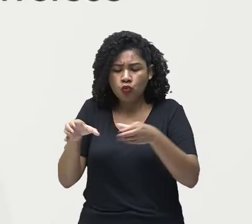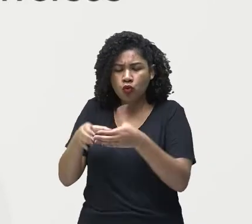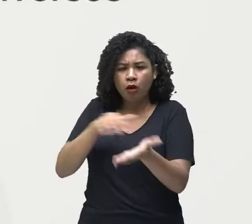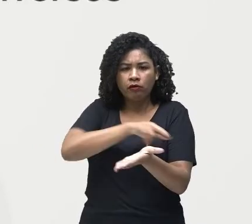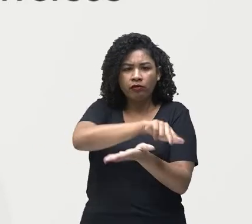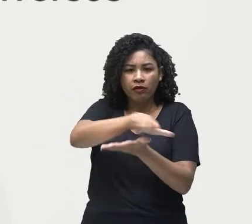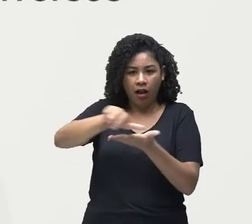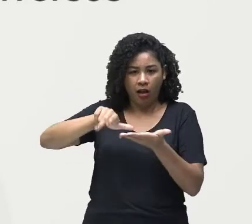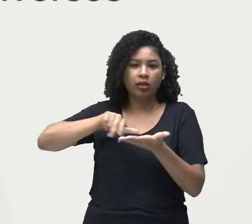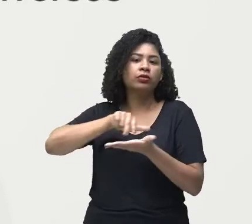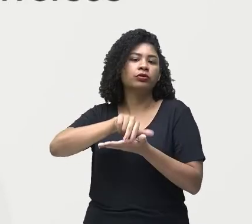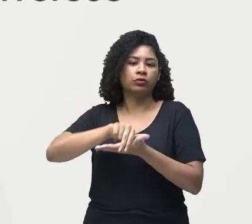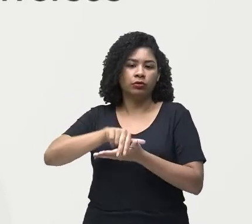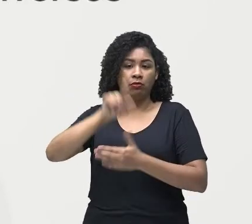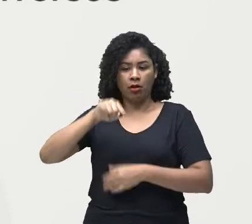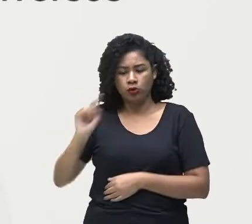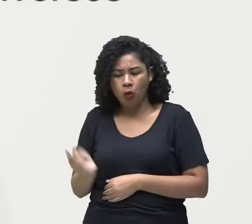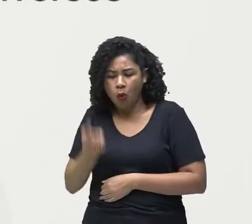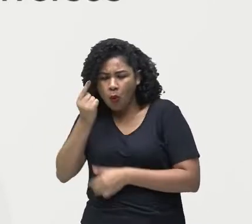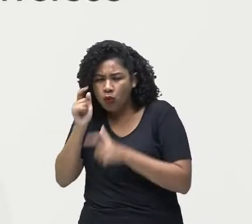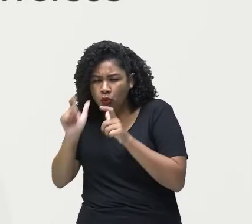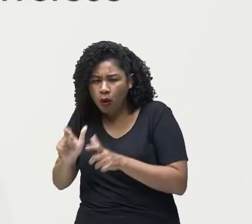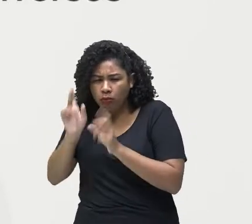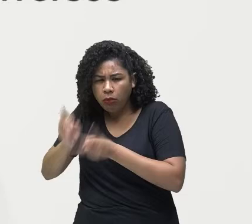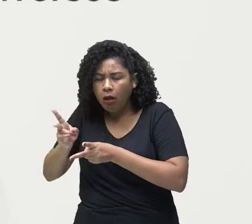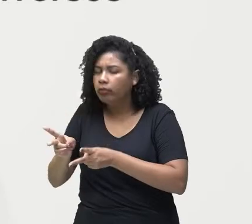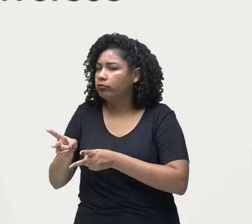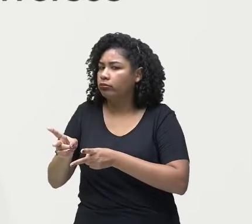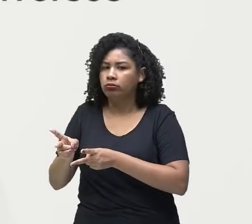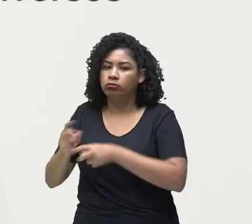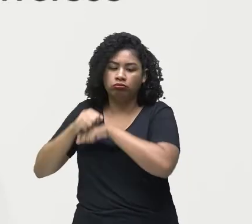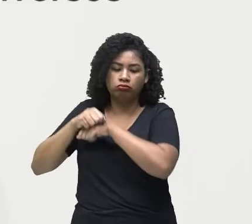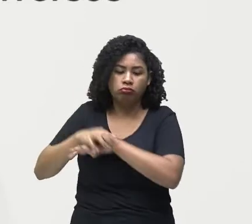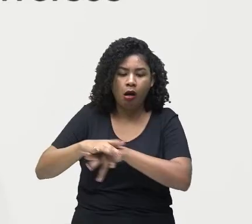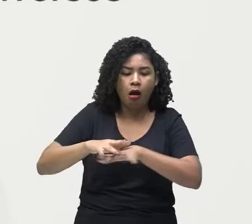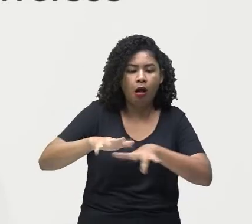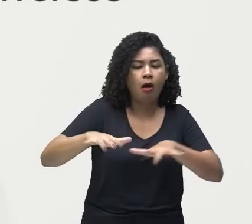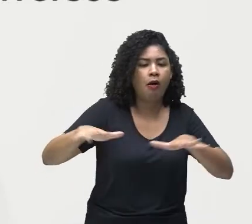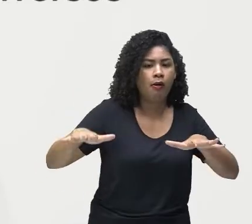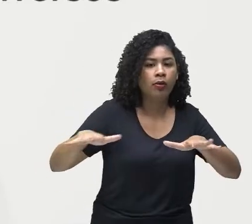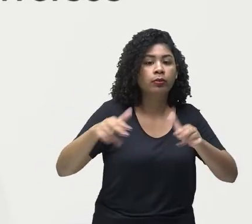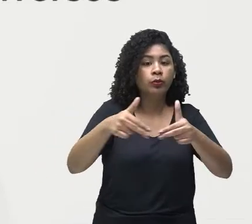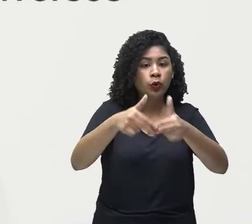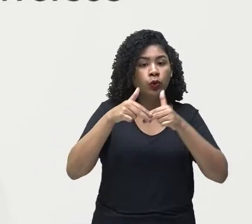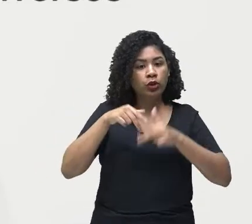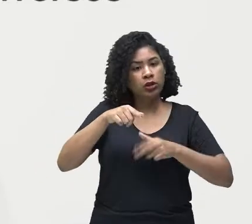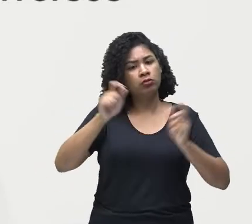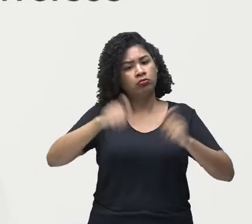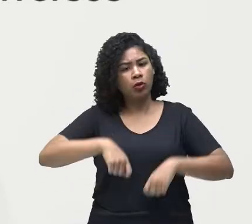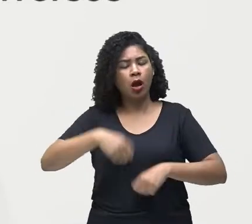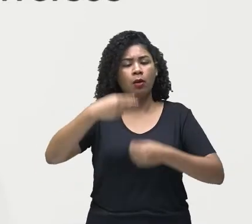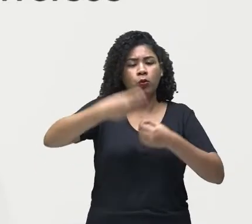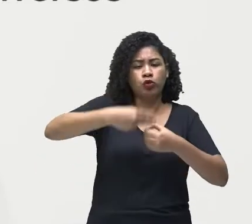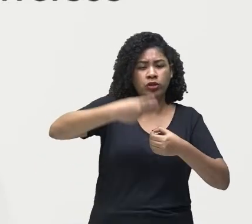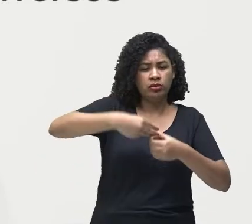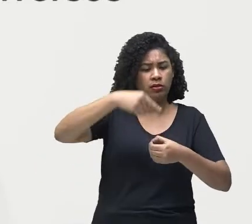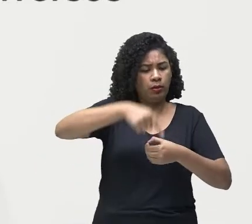foram inicialmente identificados. As epidemias podem ser a nível